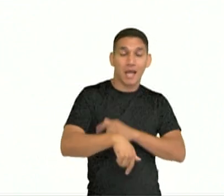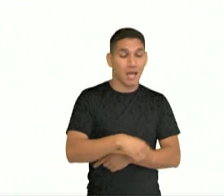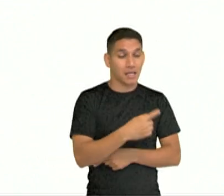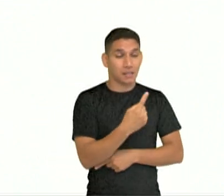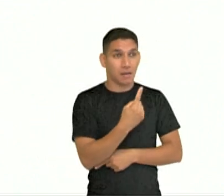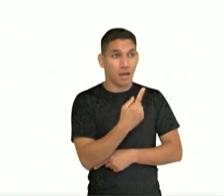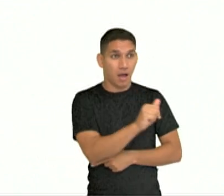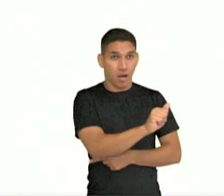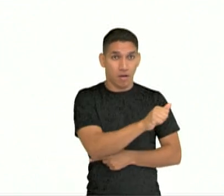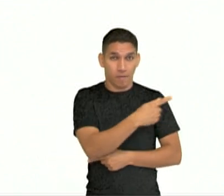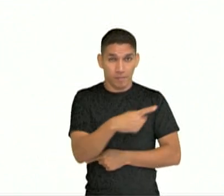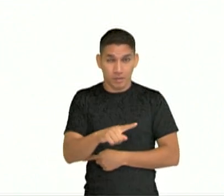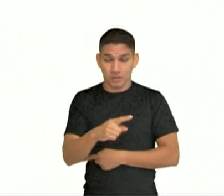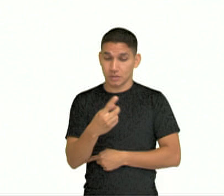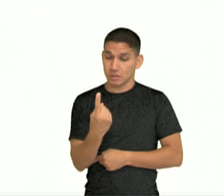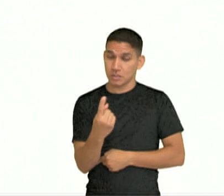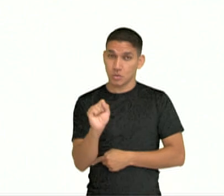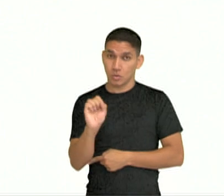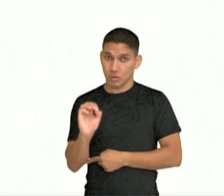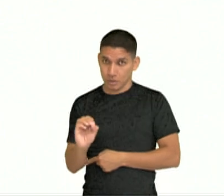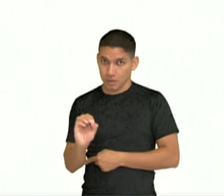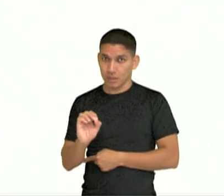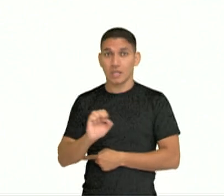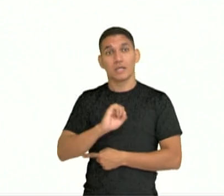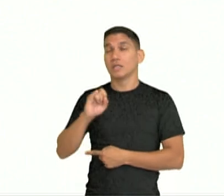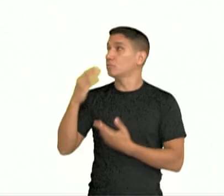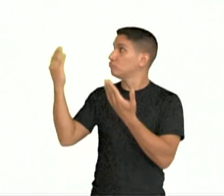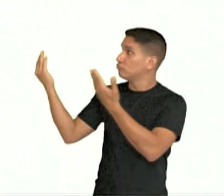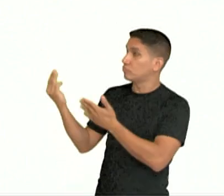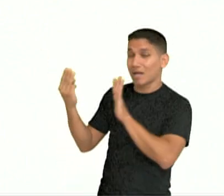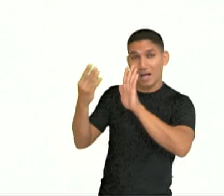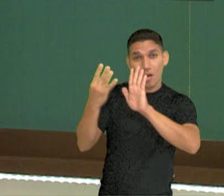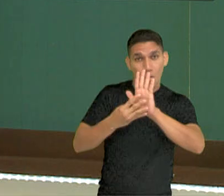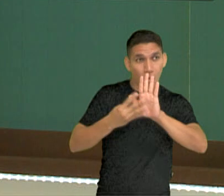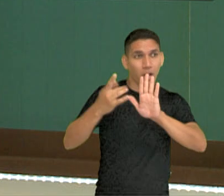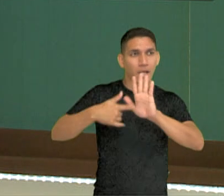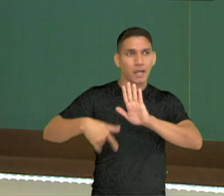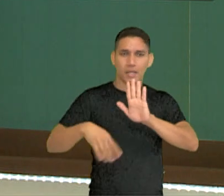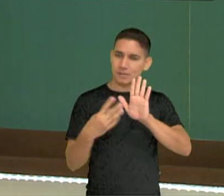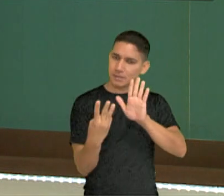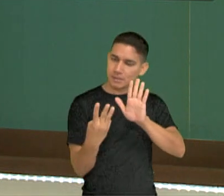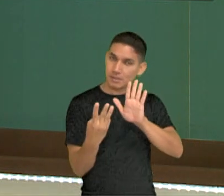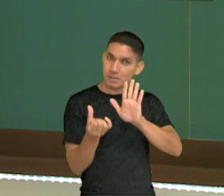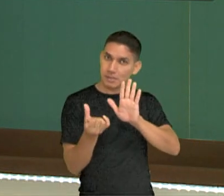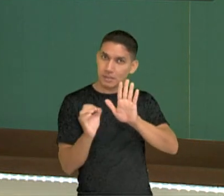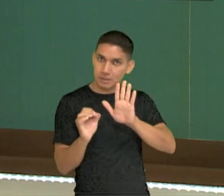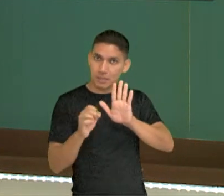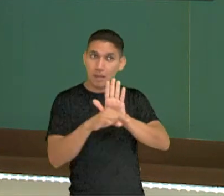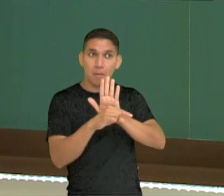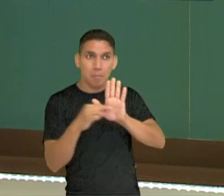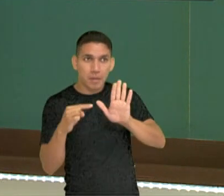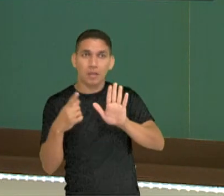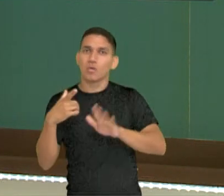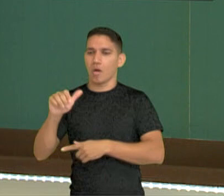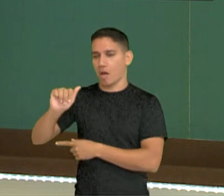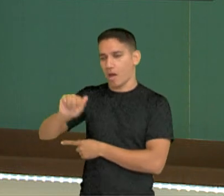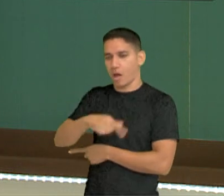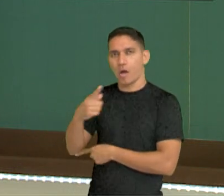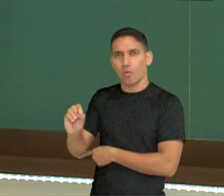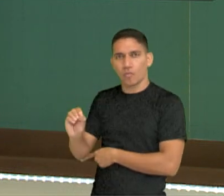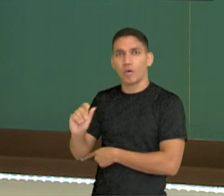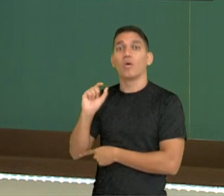estiver no quarto quadrante, eu vou fazer 360 menos o ângulo que está no quarto quadrante. Dessa forma, eu vou encontrar o seu